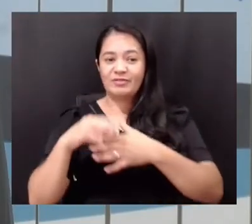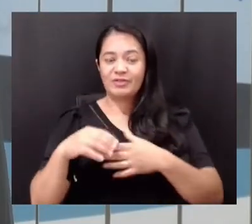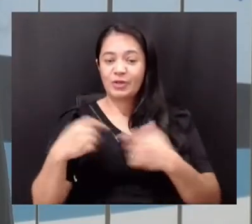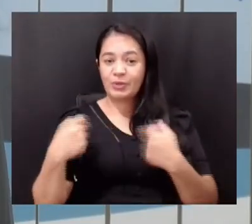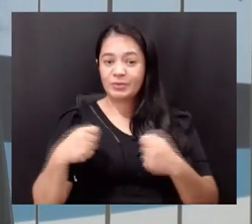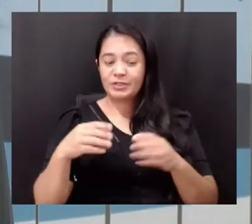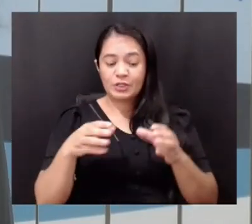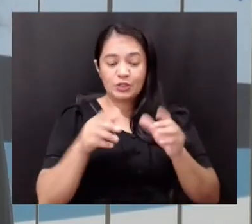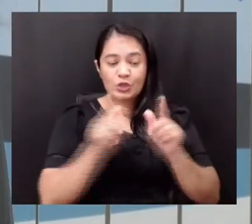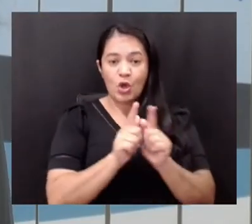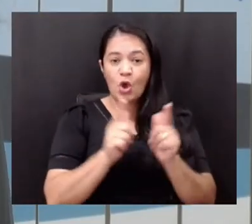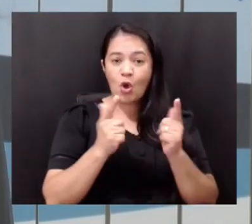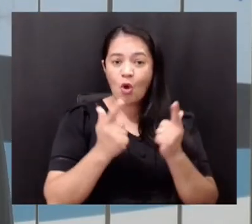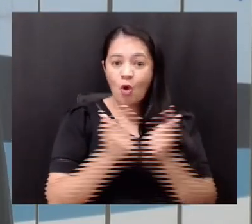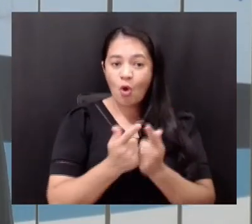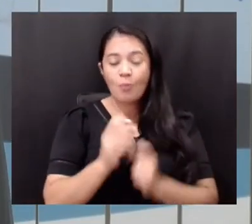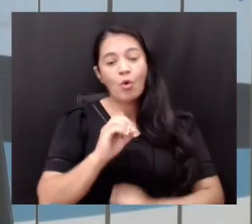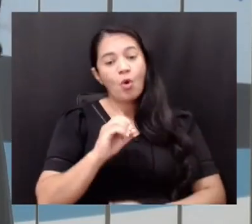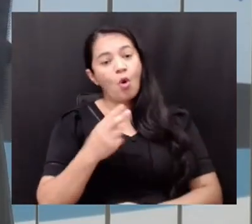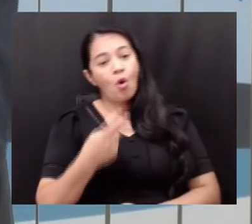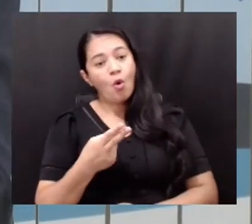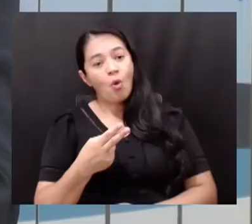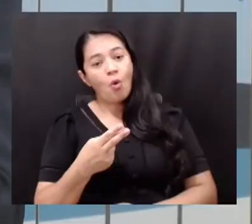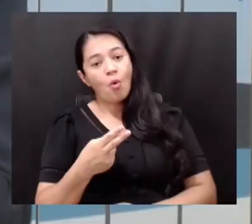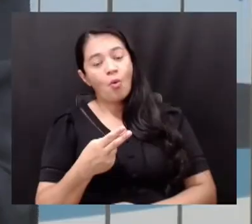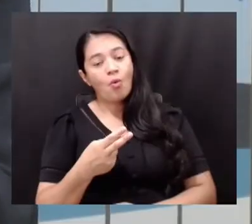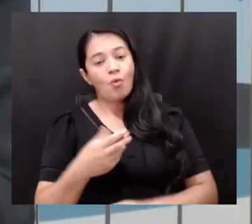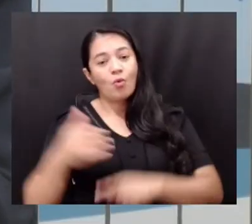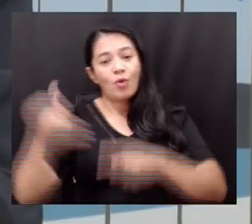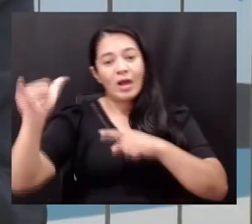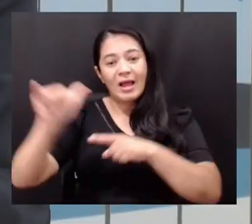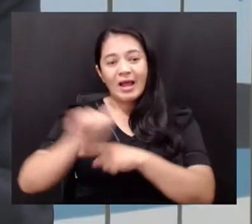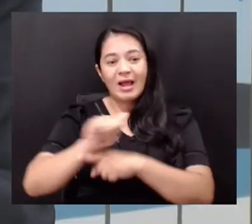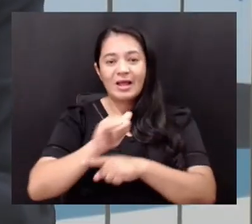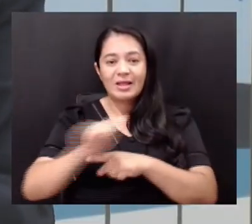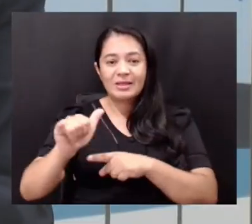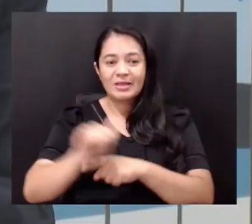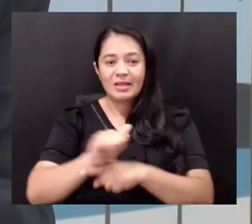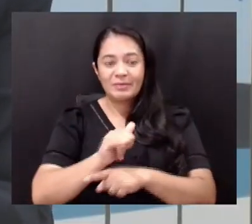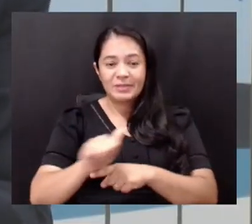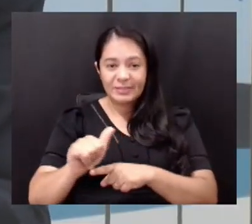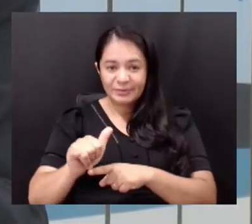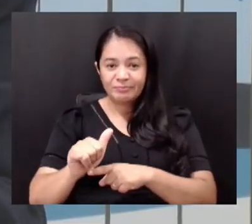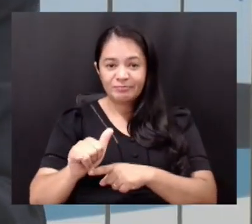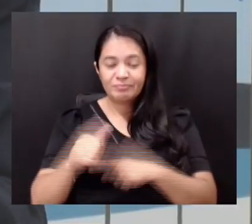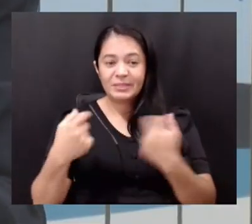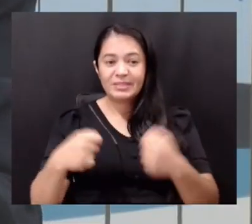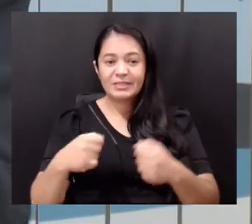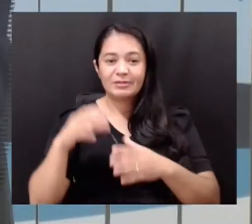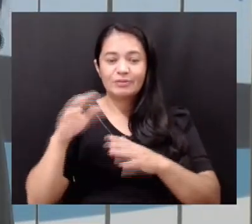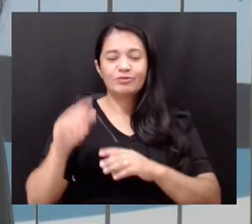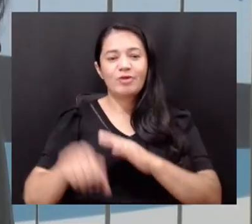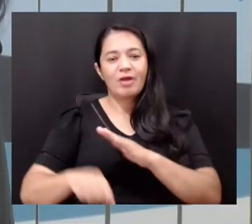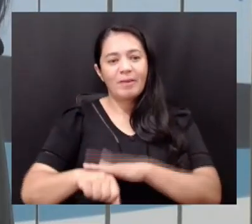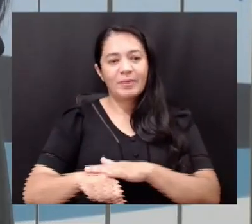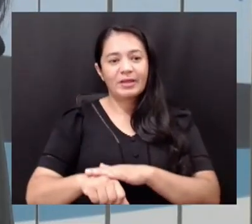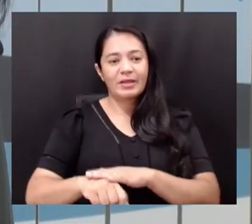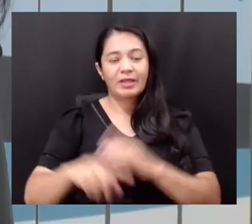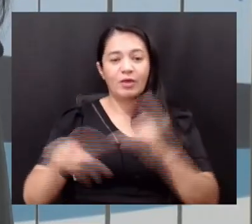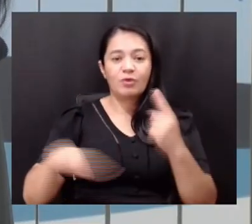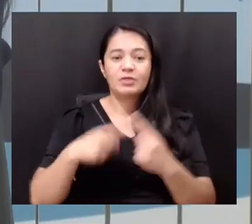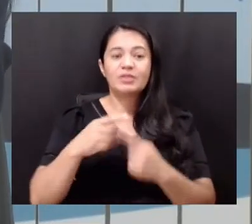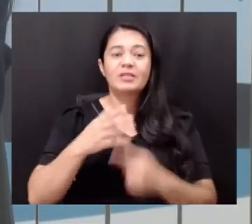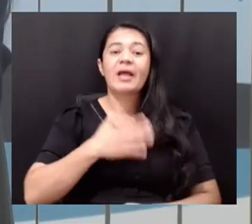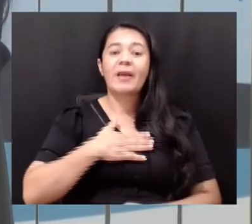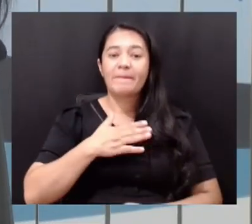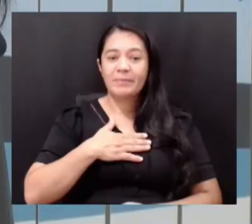vou ter que aplicar instrumentos, que foi essa, na verdade, o objetivo da minha tese de doutorado, a aplicação de um